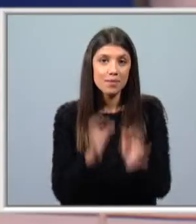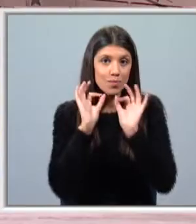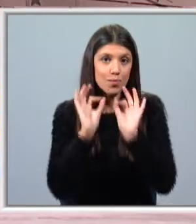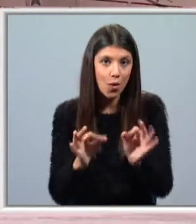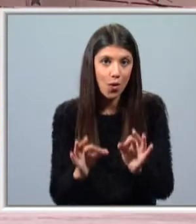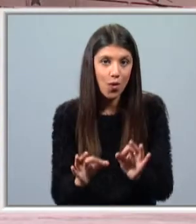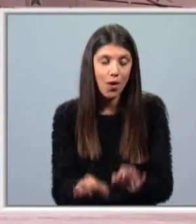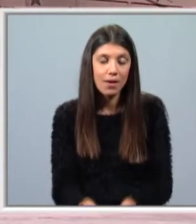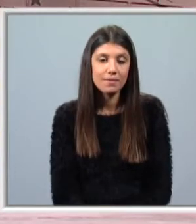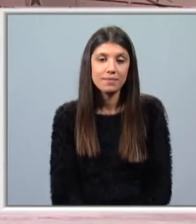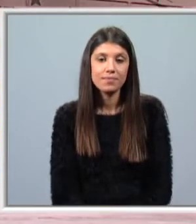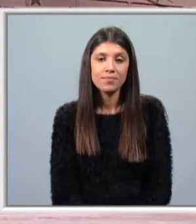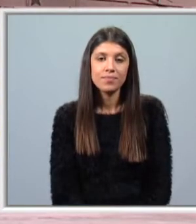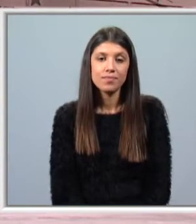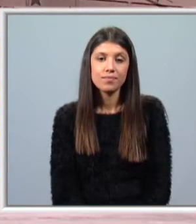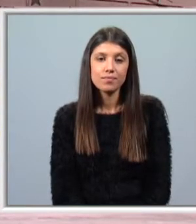lado?